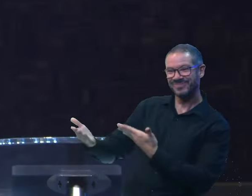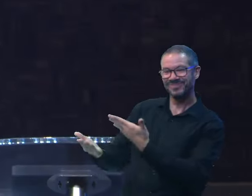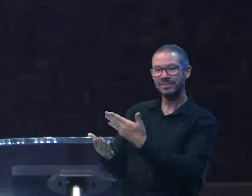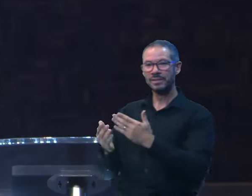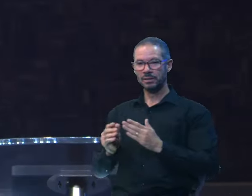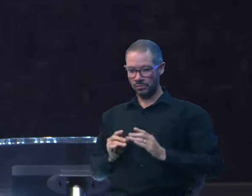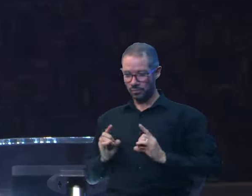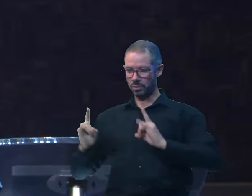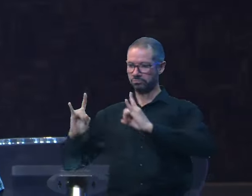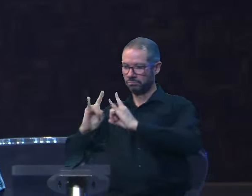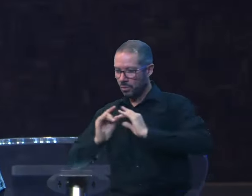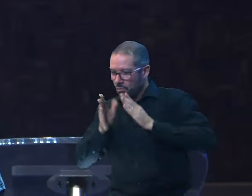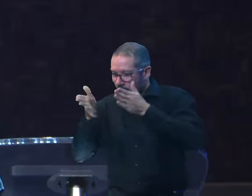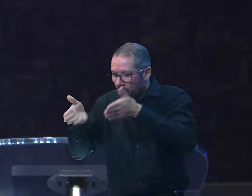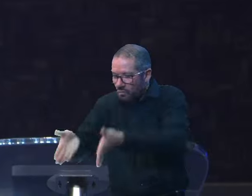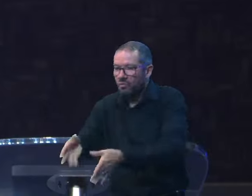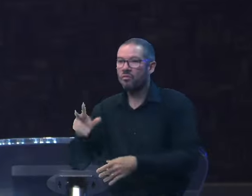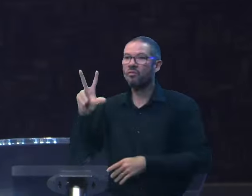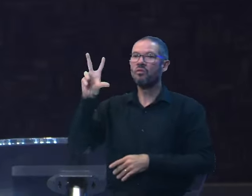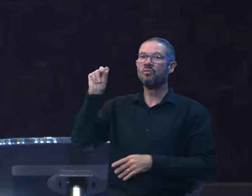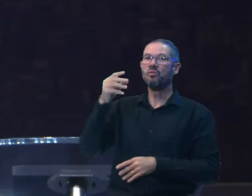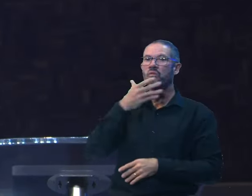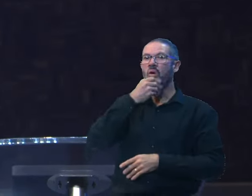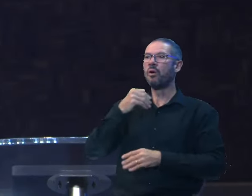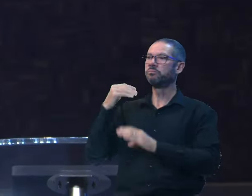meu avô, tirei uma foto com o meu avô, mandei pro meu pai.